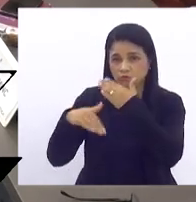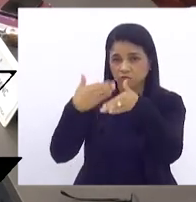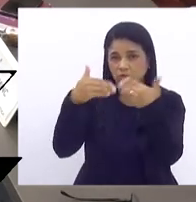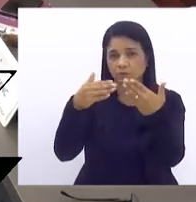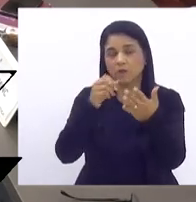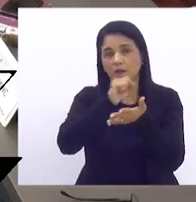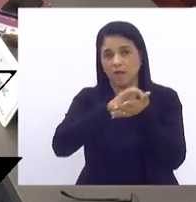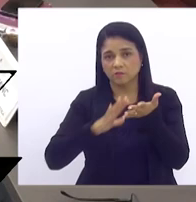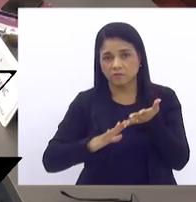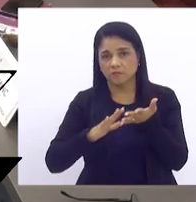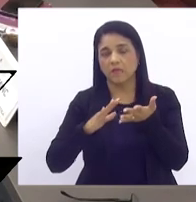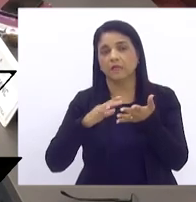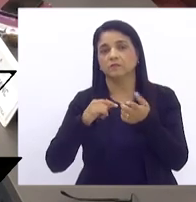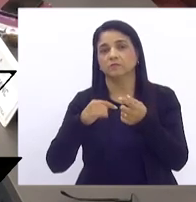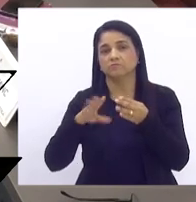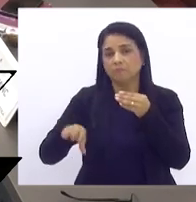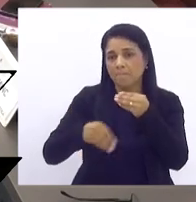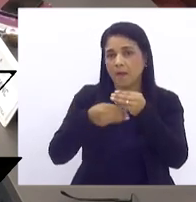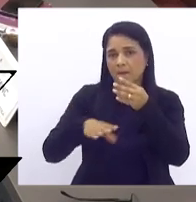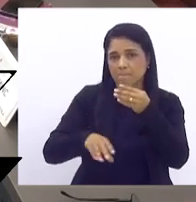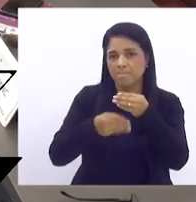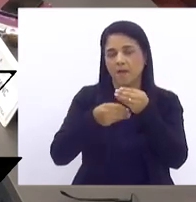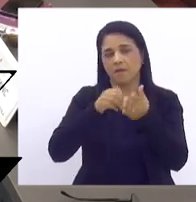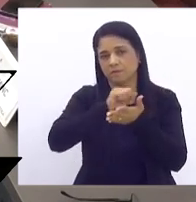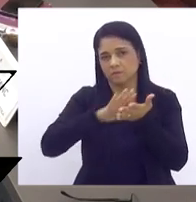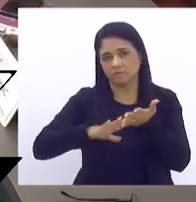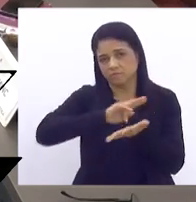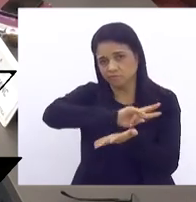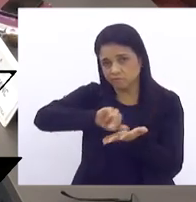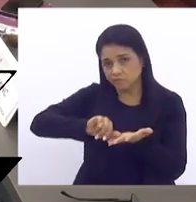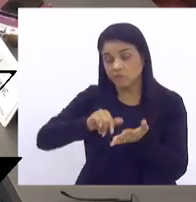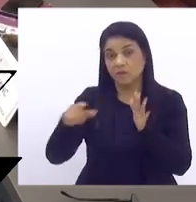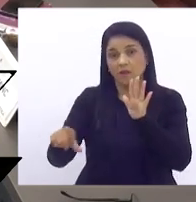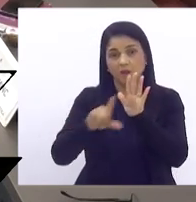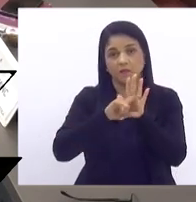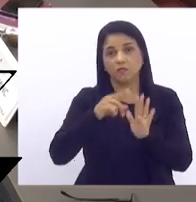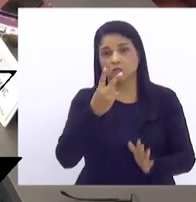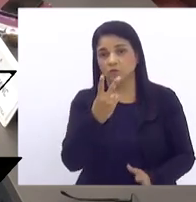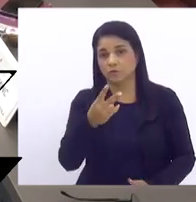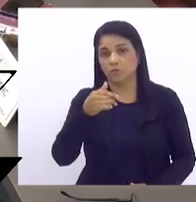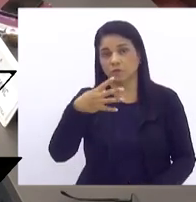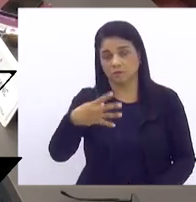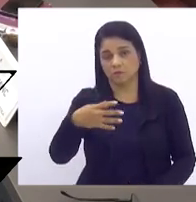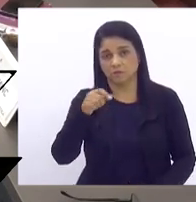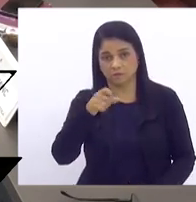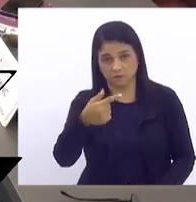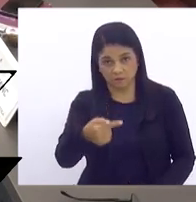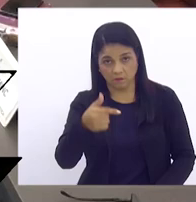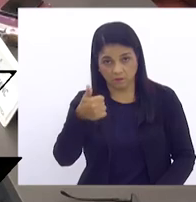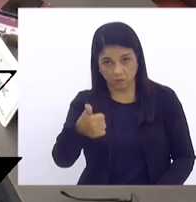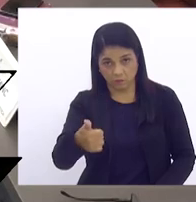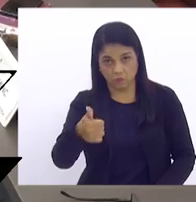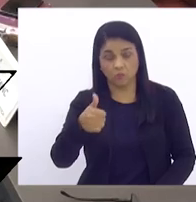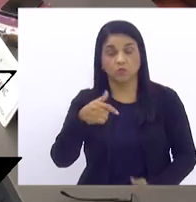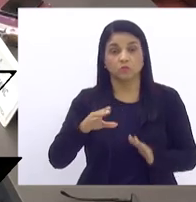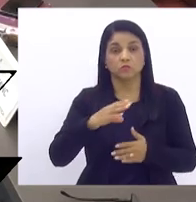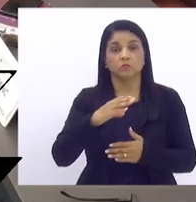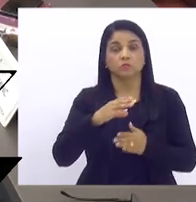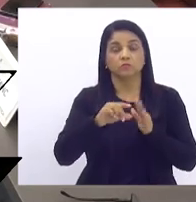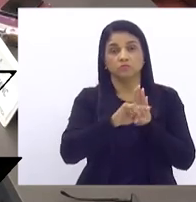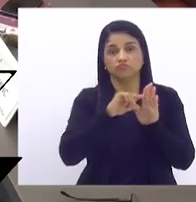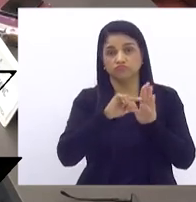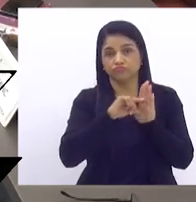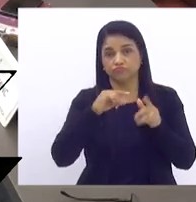seguintes atividades, e elenca uma série de atividades. A Lei 2.471, de 95, fala no caput do artigo 1º o